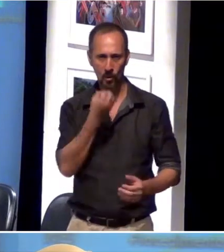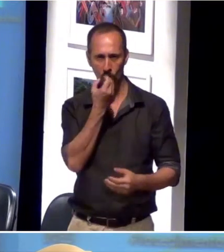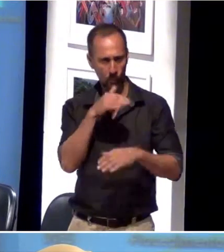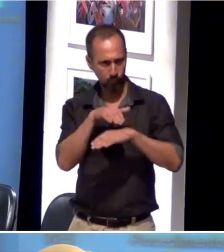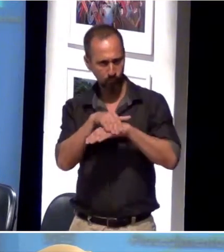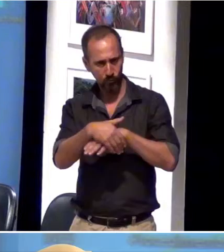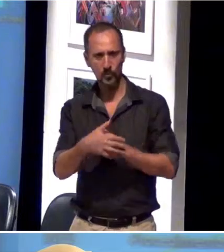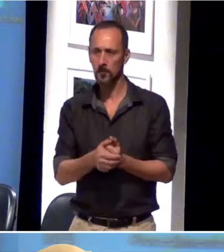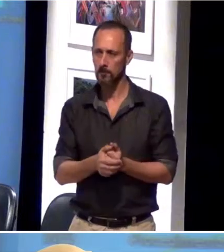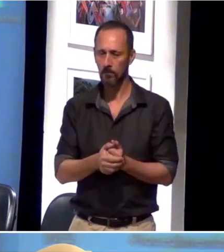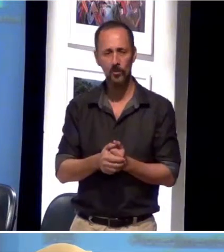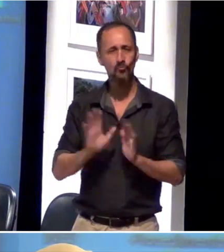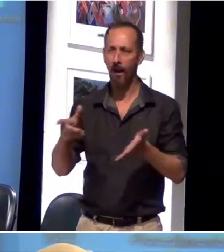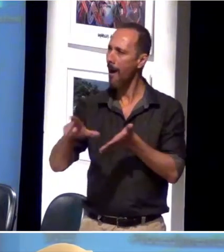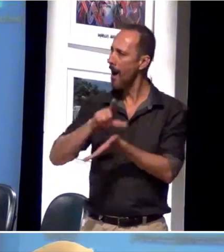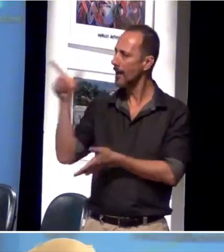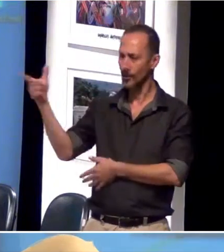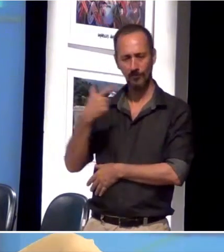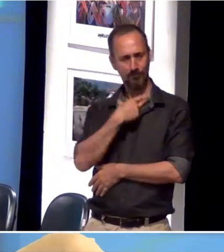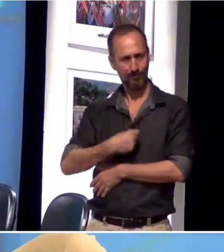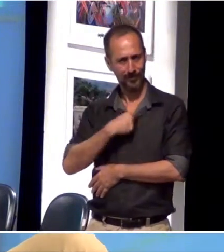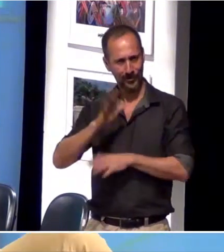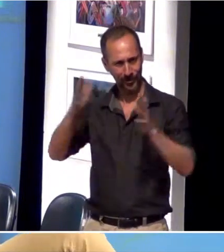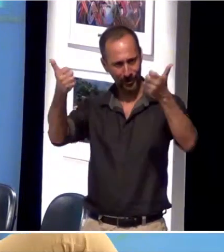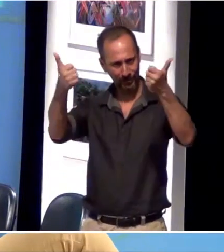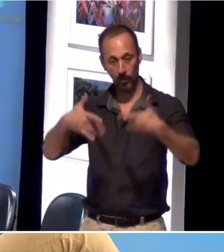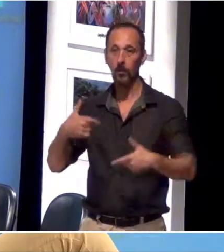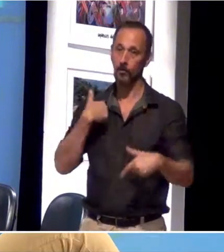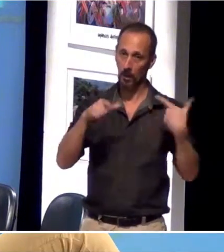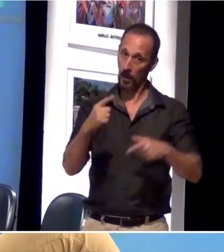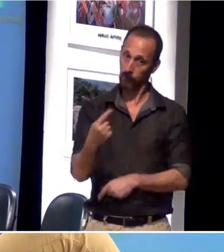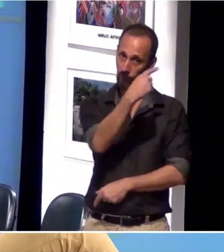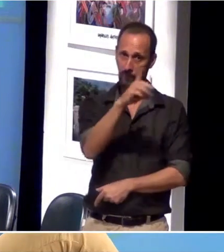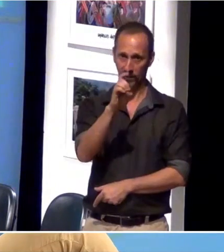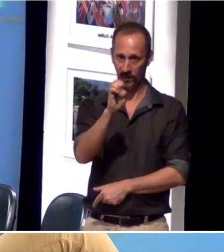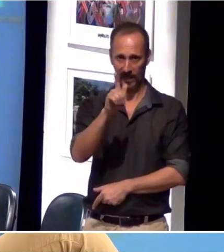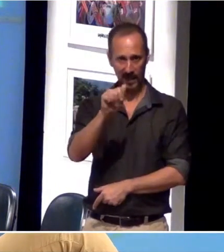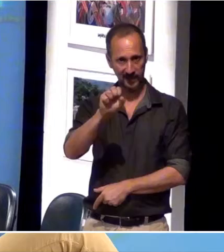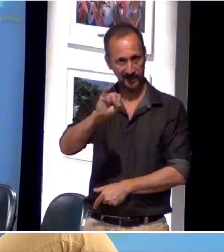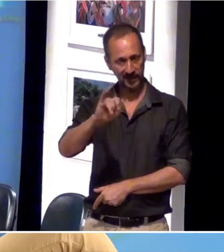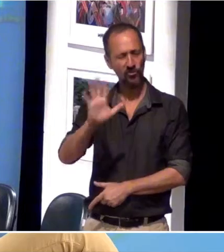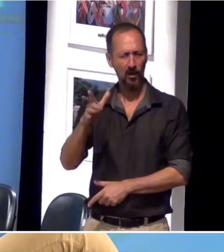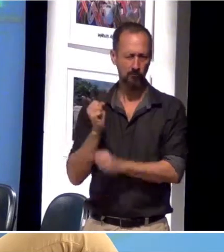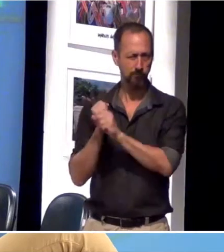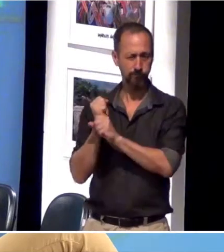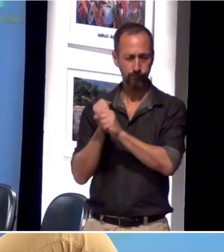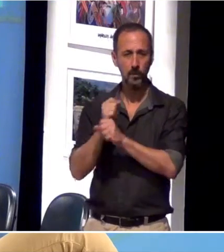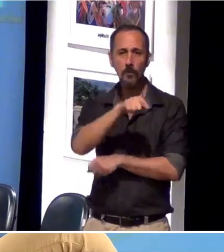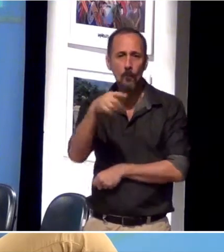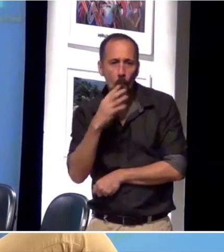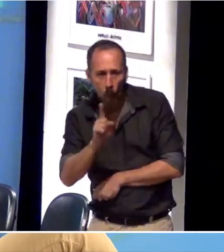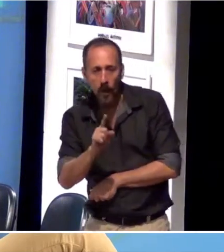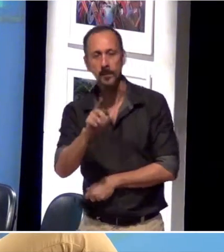Boa noite. Como a Beth falou, eu trabalho lá no Degase já tem algum tempo. Para quem não